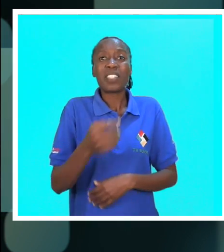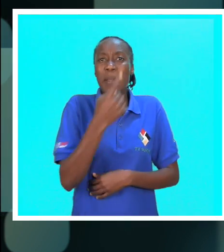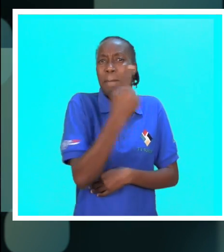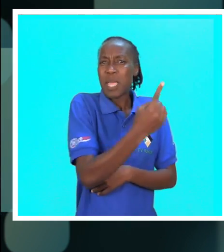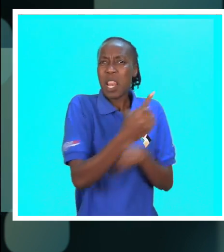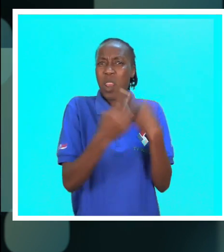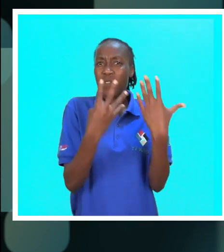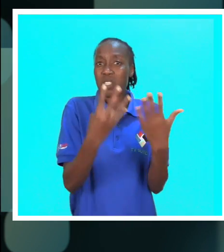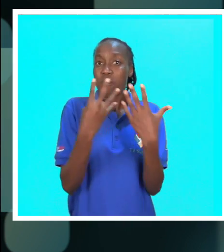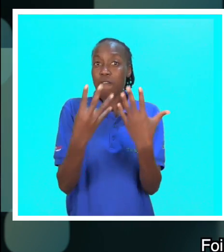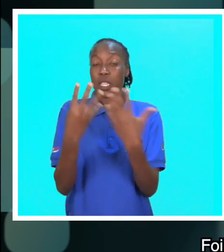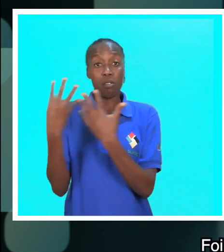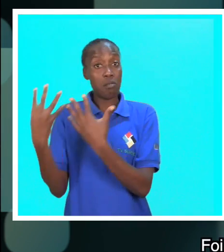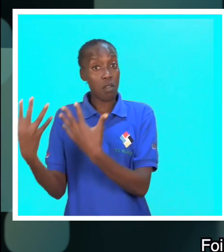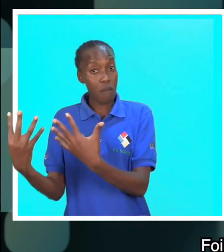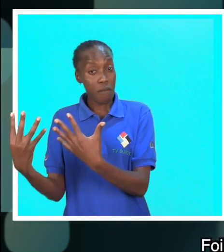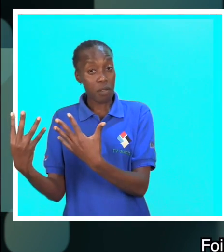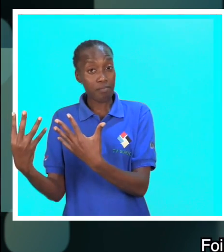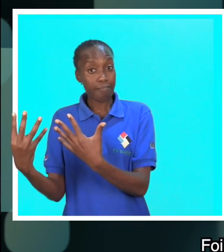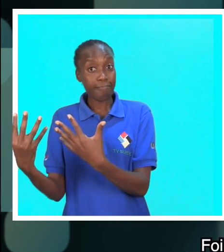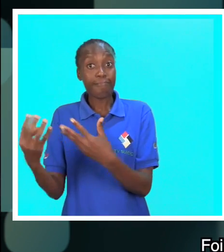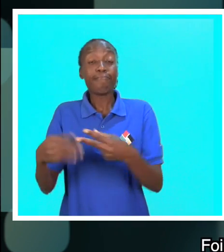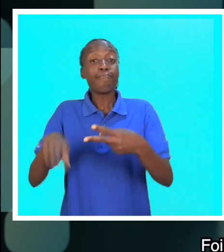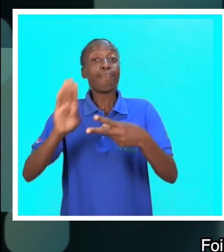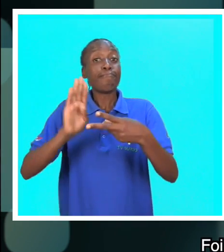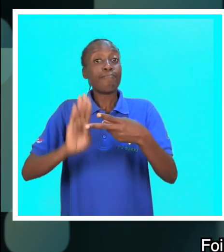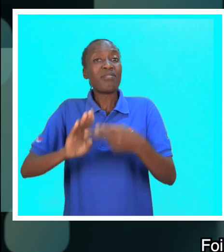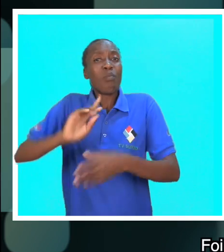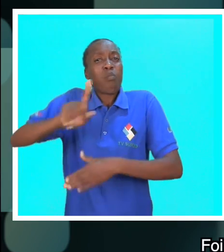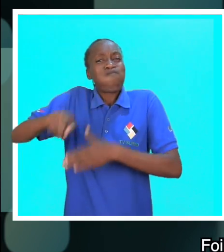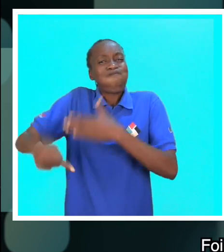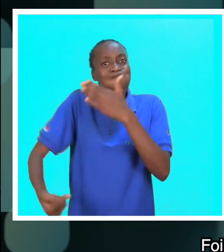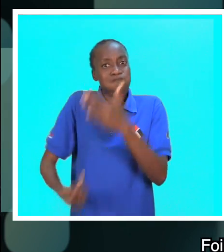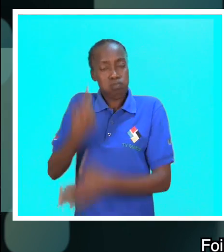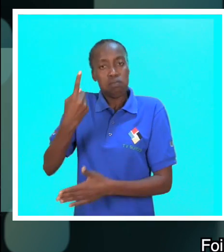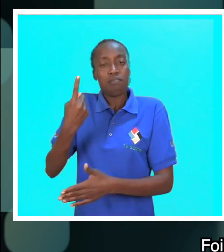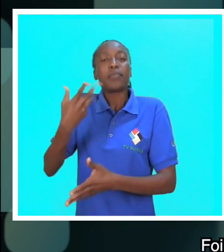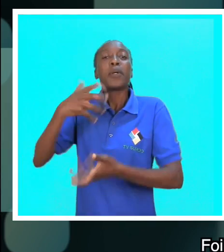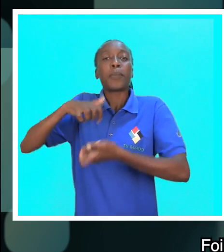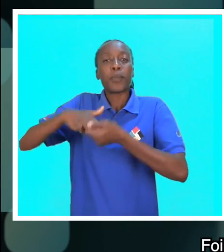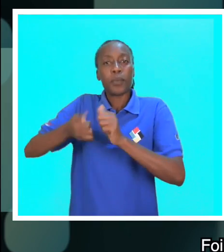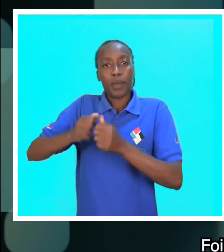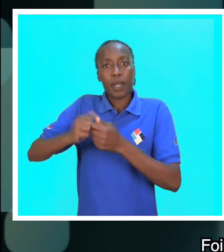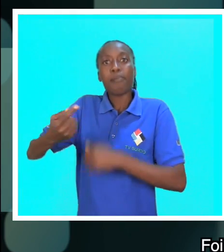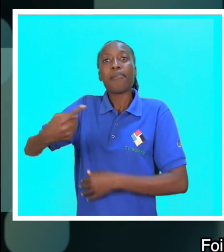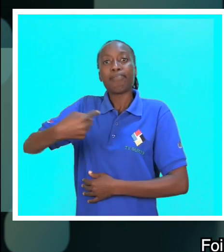em 99, e